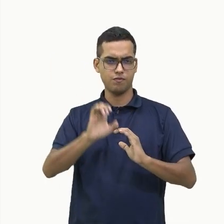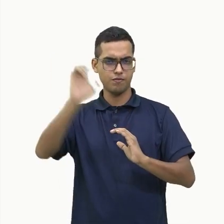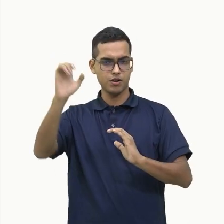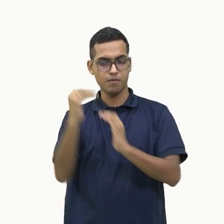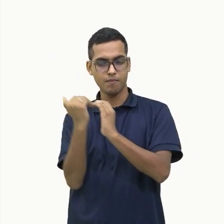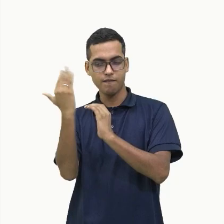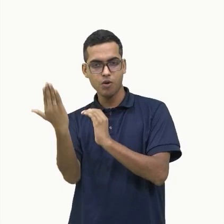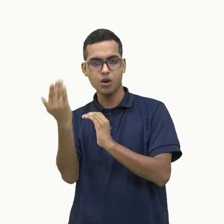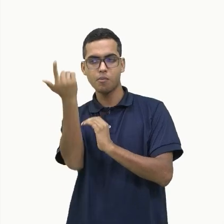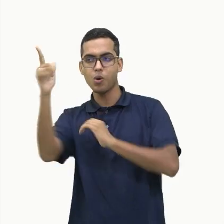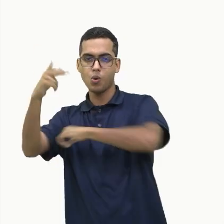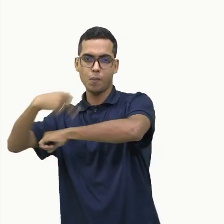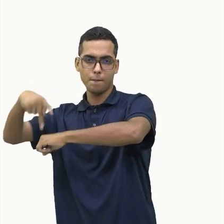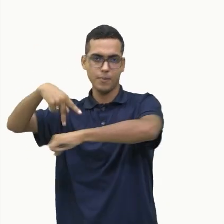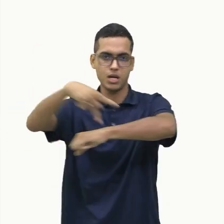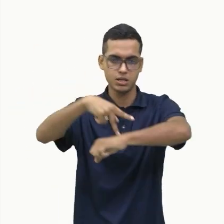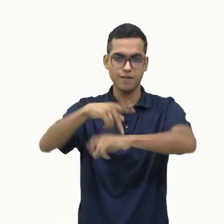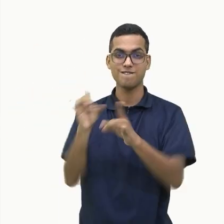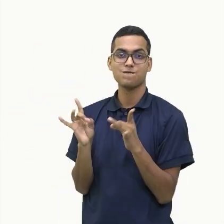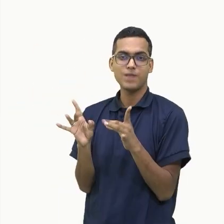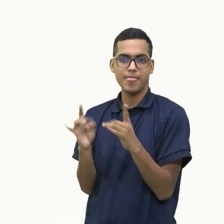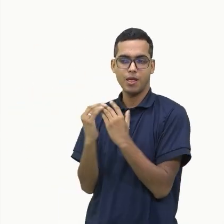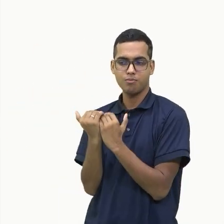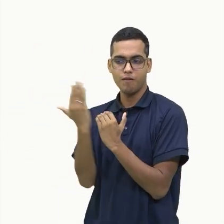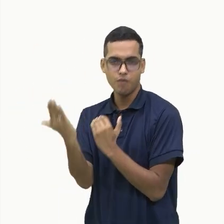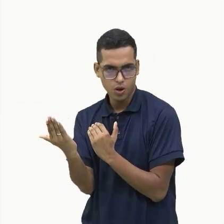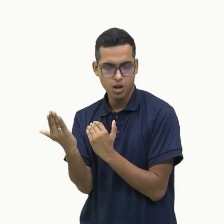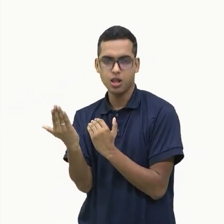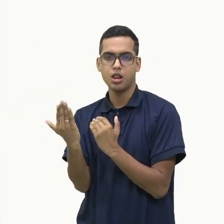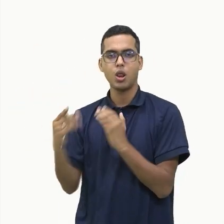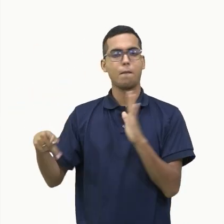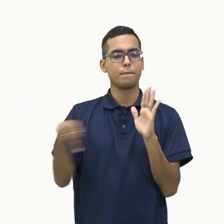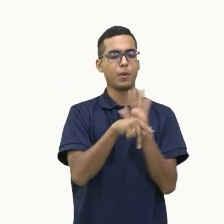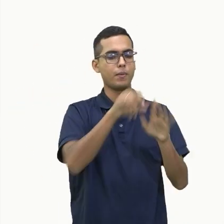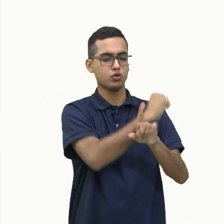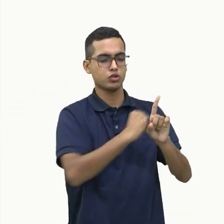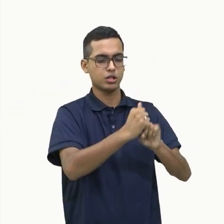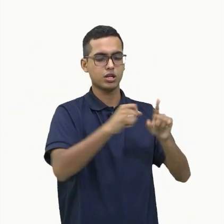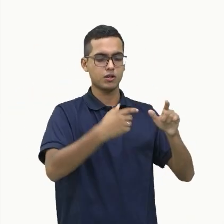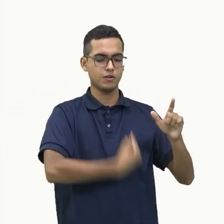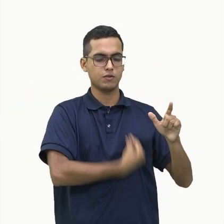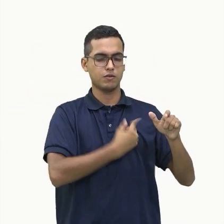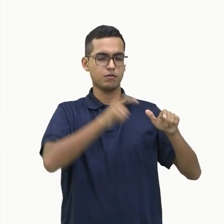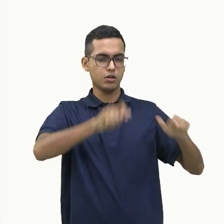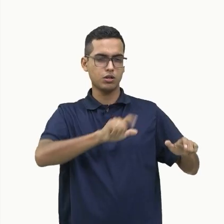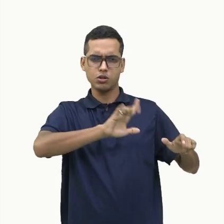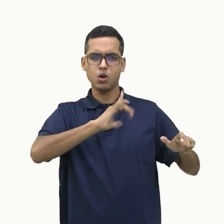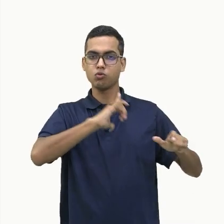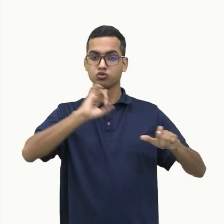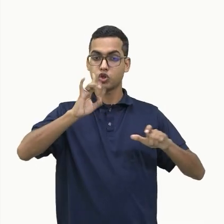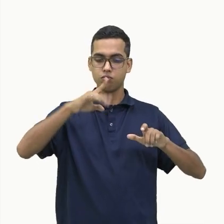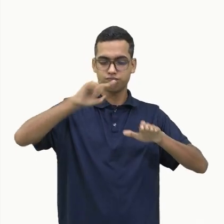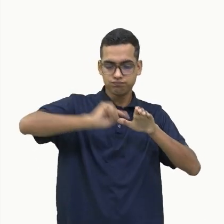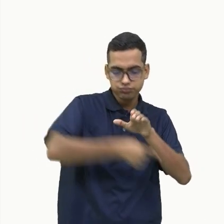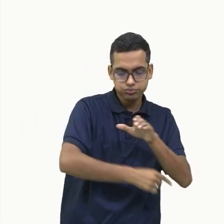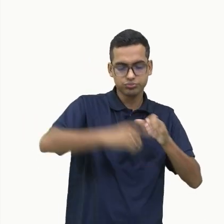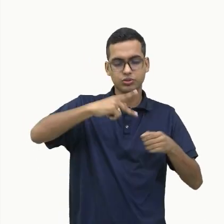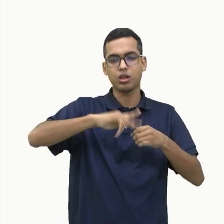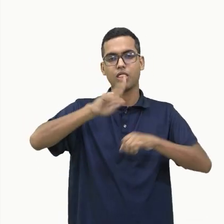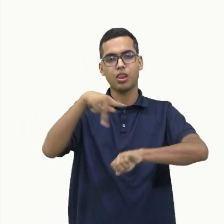não ficando ali para a sociedade, tá certo, gente? Então, a gente observa realmente aí